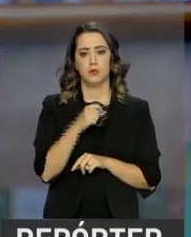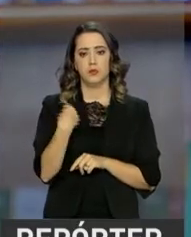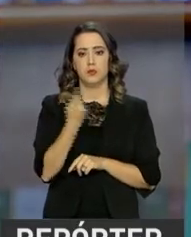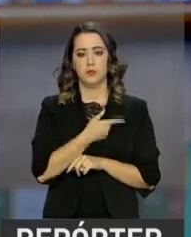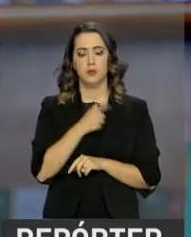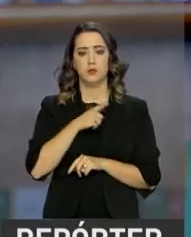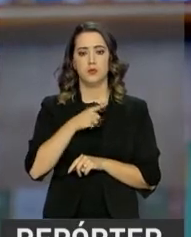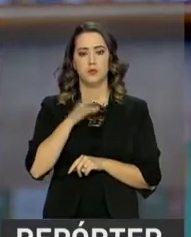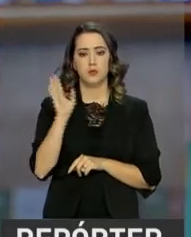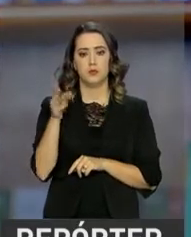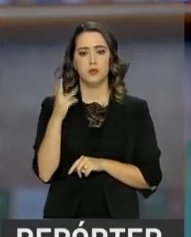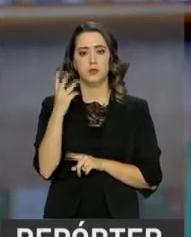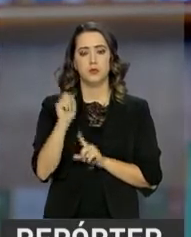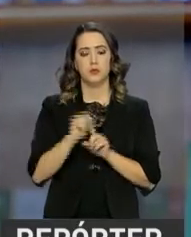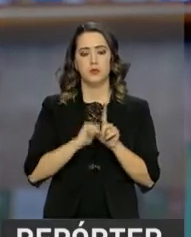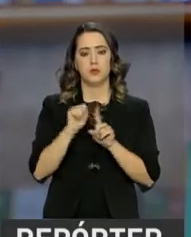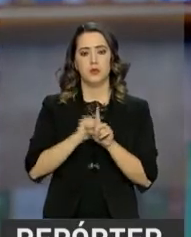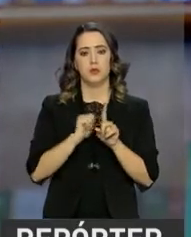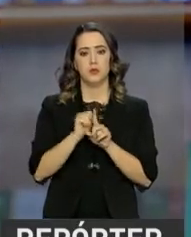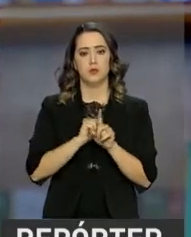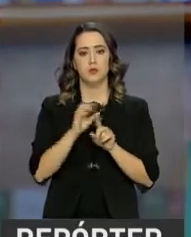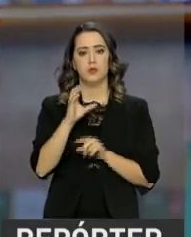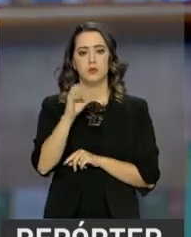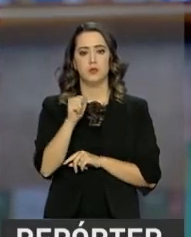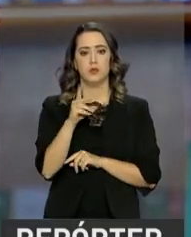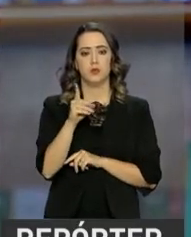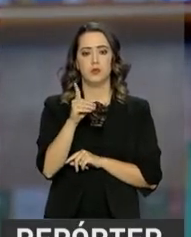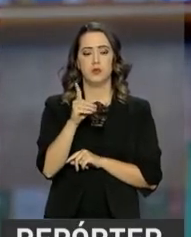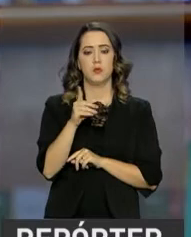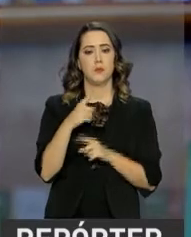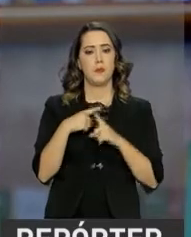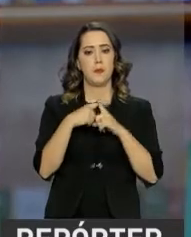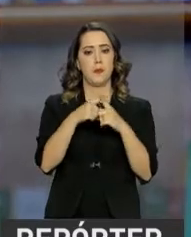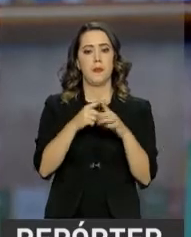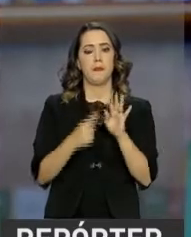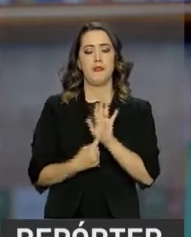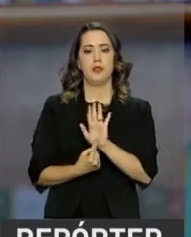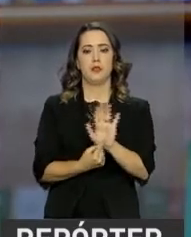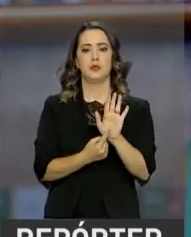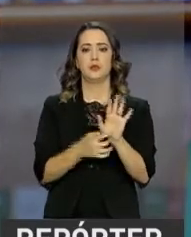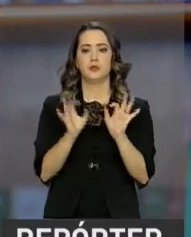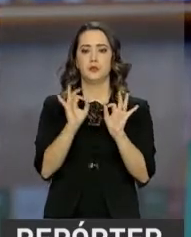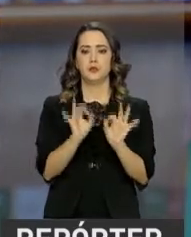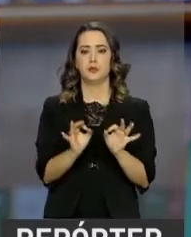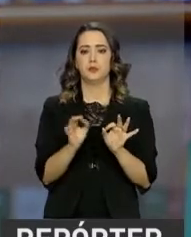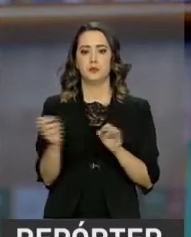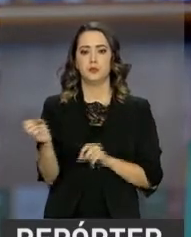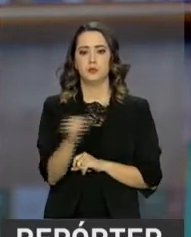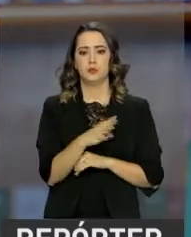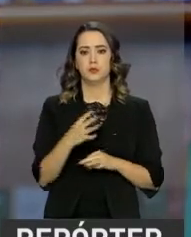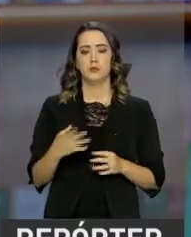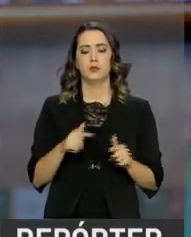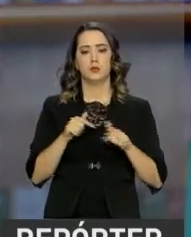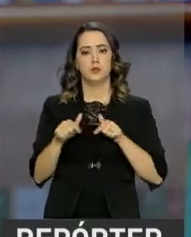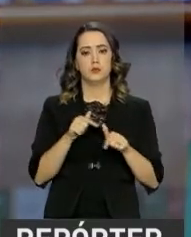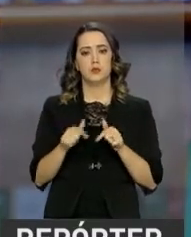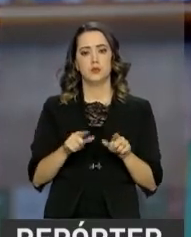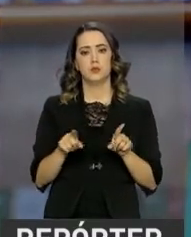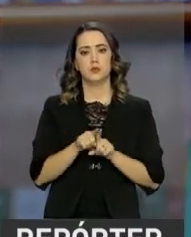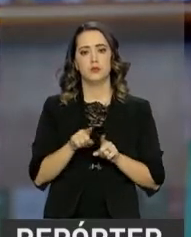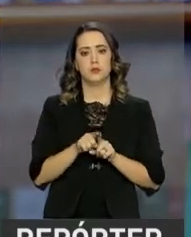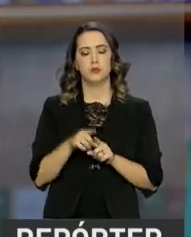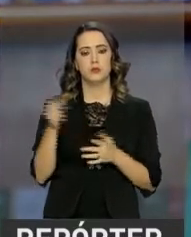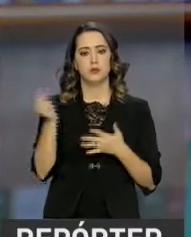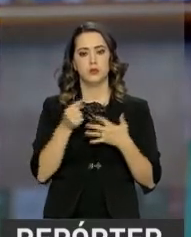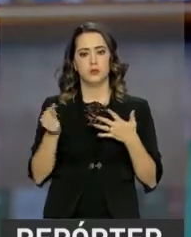nós já tivemos nos 3 meses um CAGED positivo, o que demonstra o acerto da modernização trabalhista e